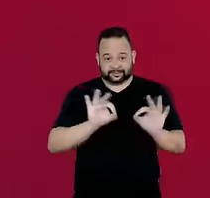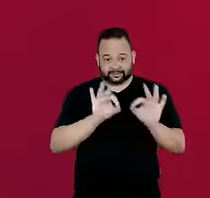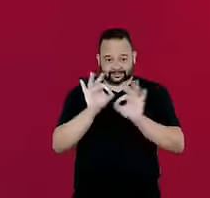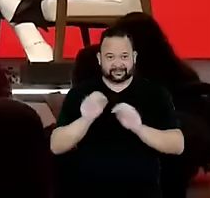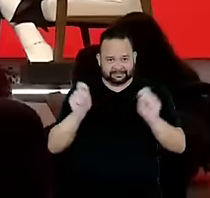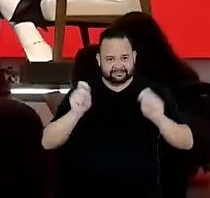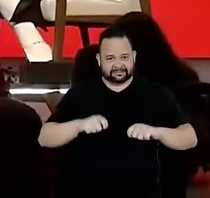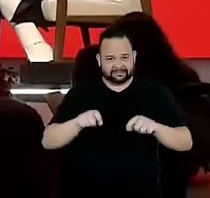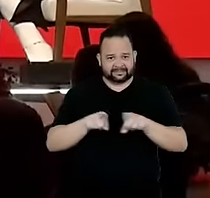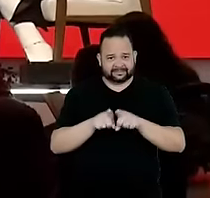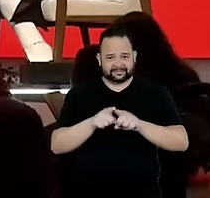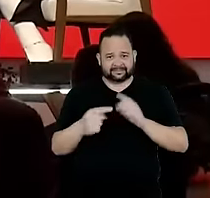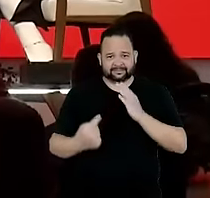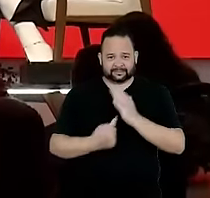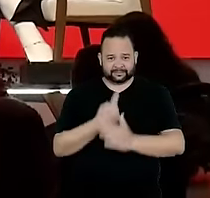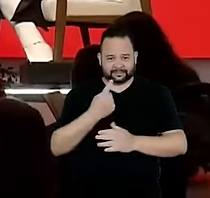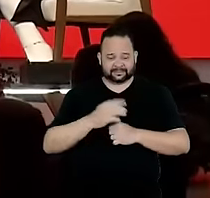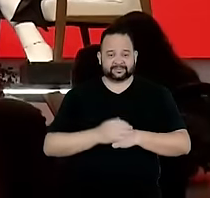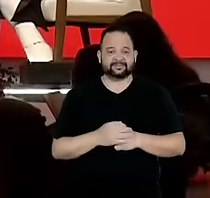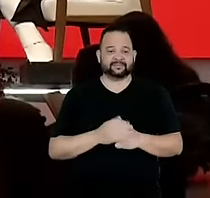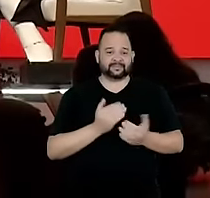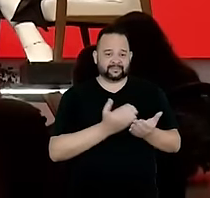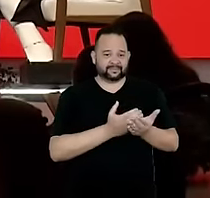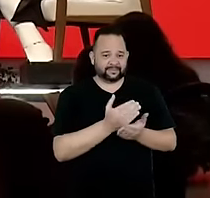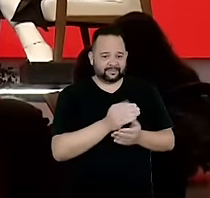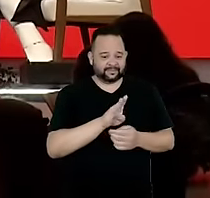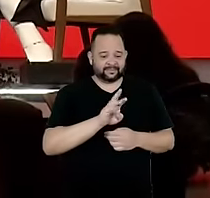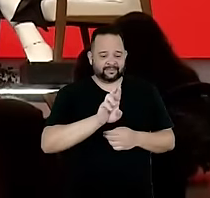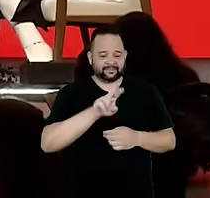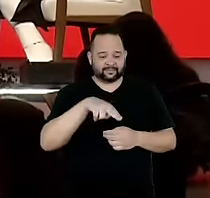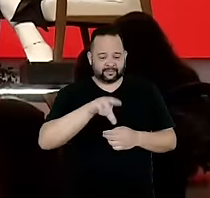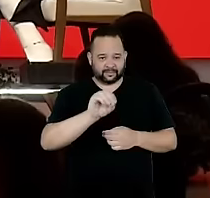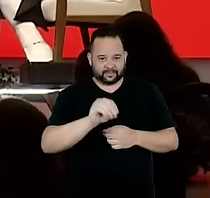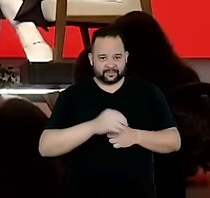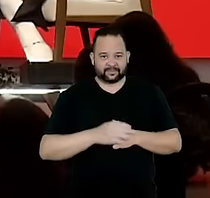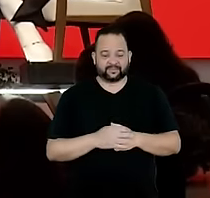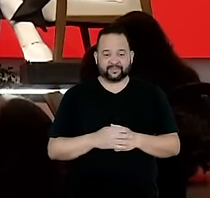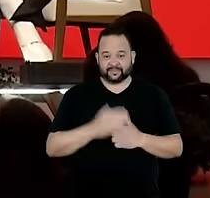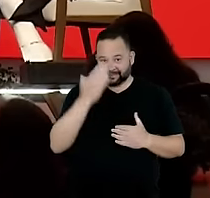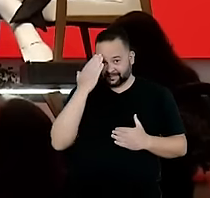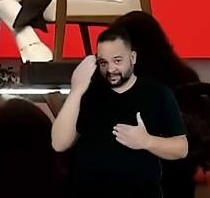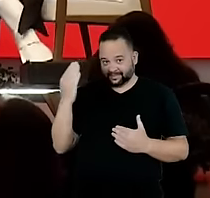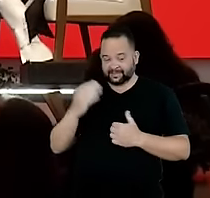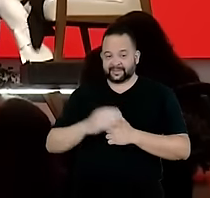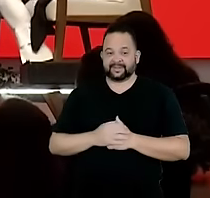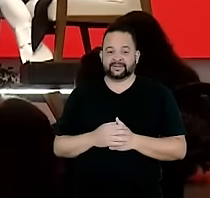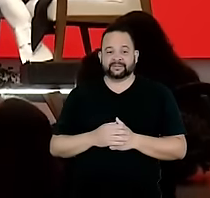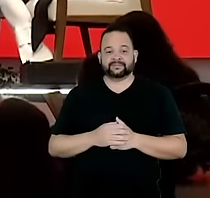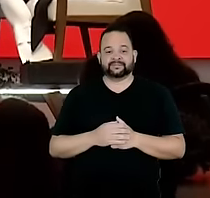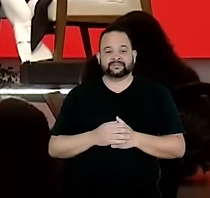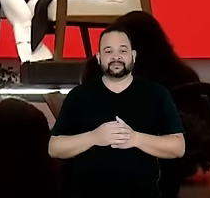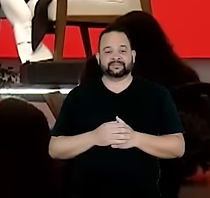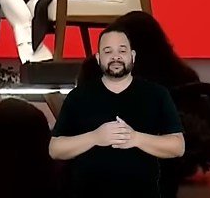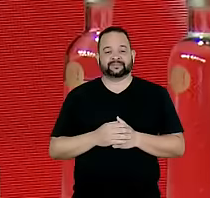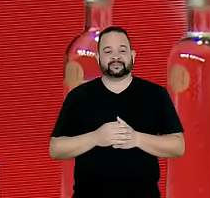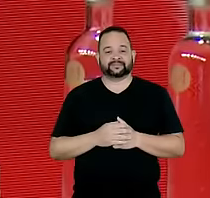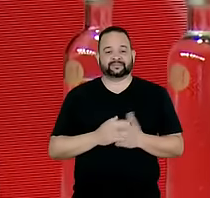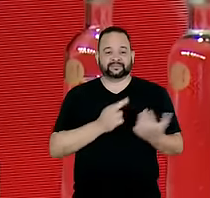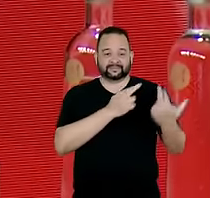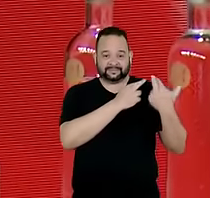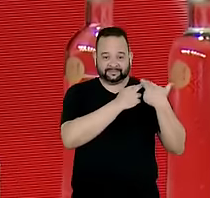pro Bruno Obrigado Cris eh bom meu papel aqui é muito rápido e simples